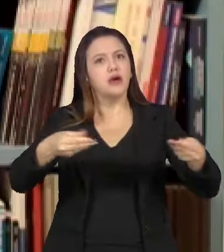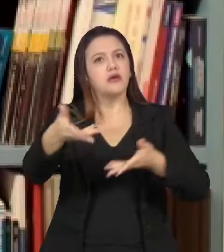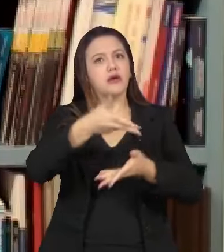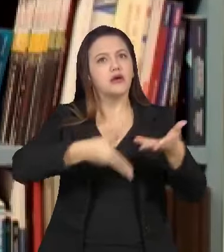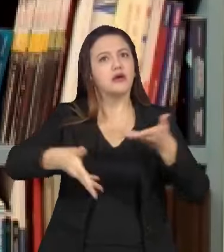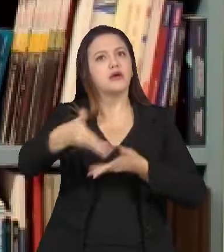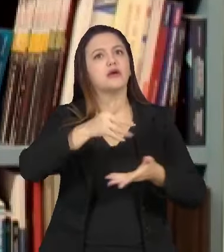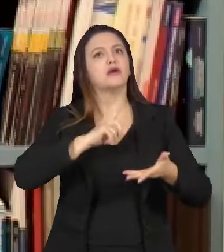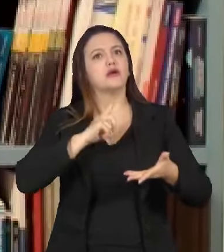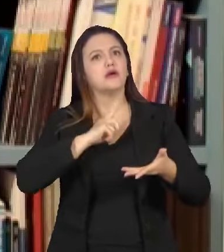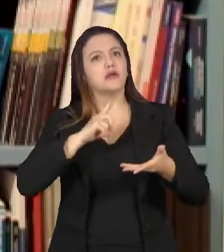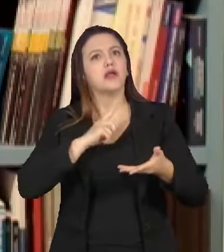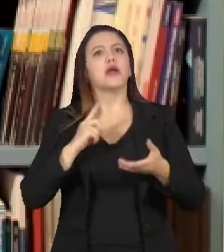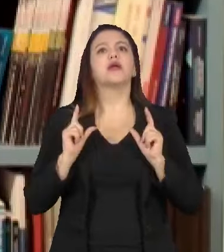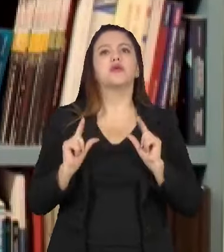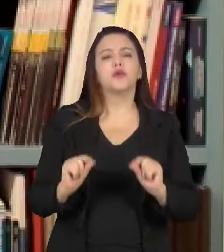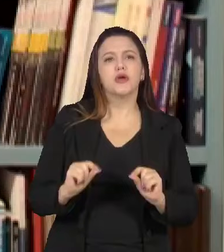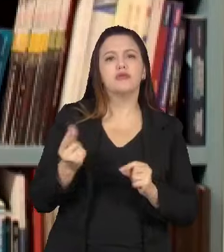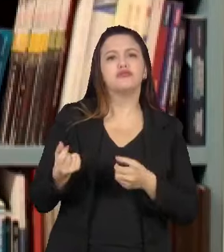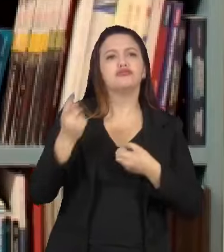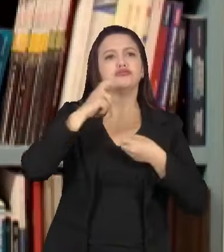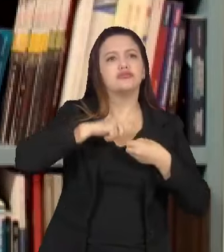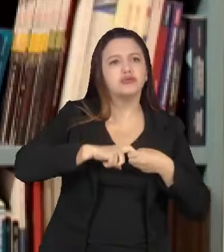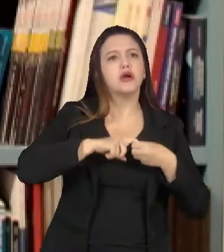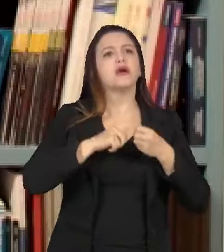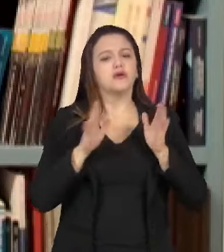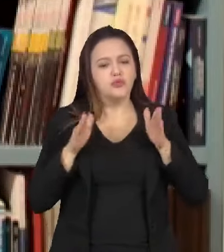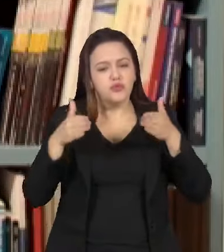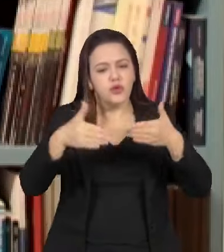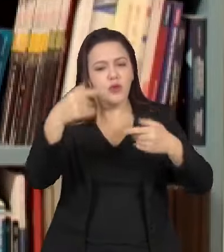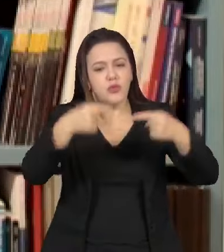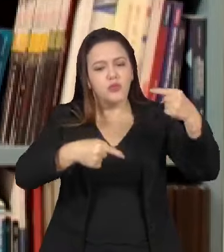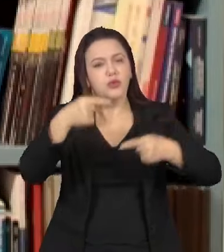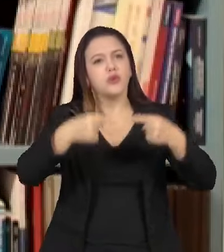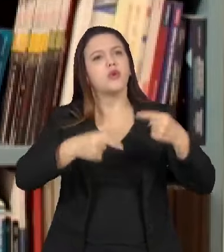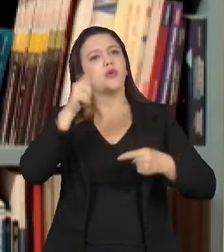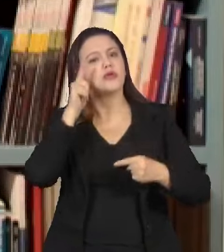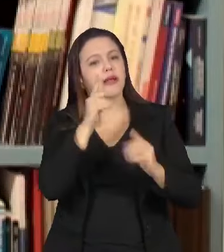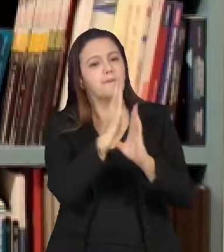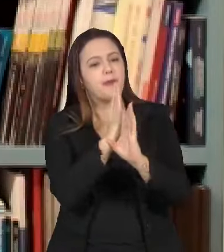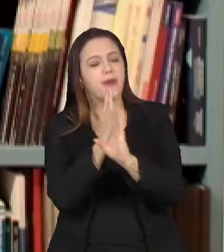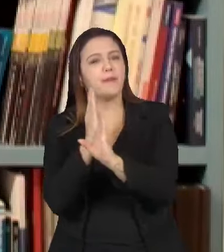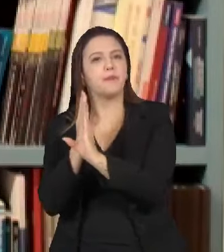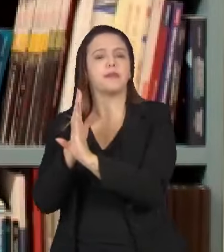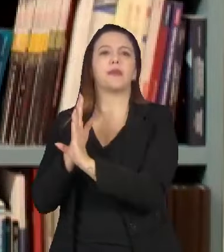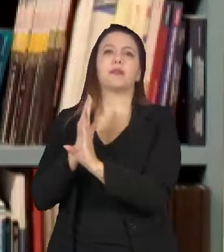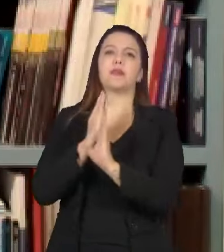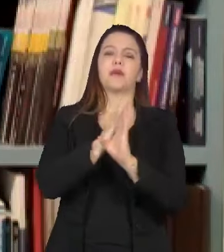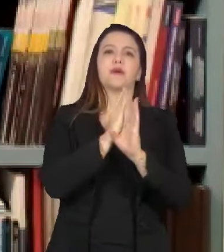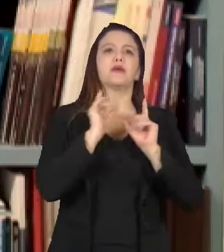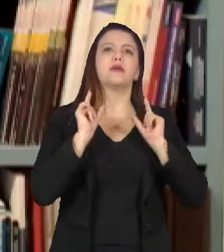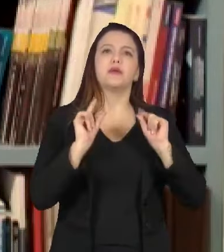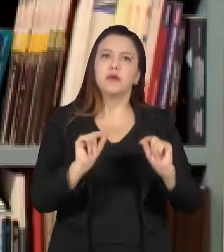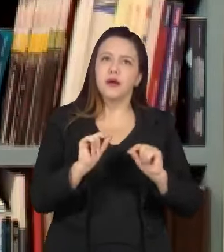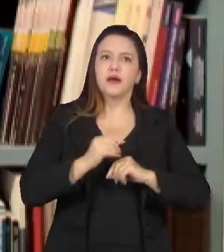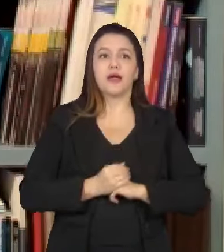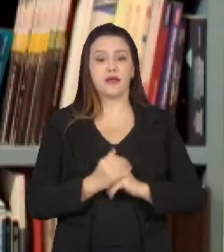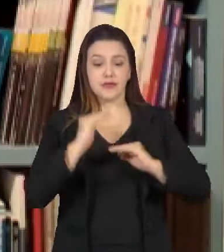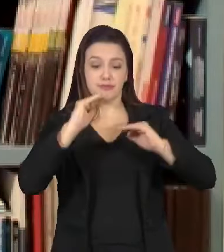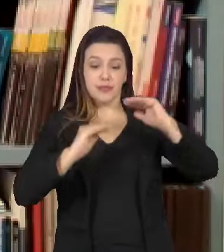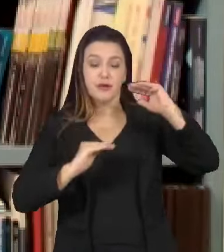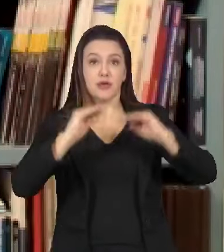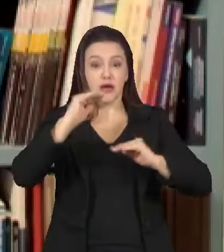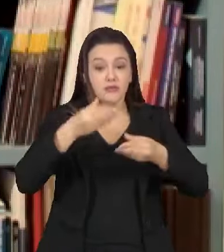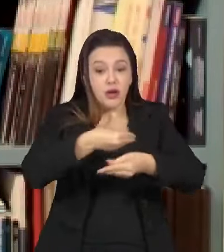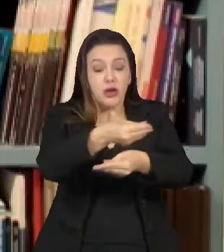cashback que é uma política mais focalizada a gente consegue identificar e direcionar essa desoneração para